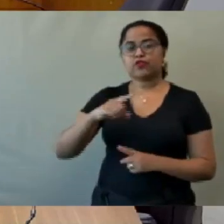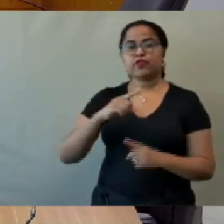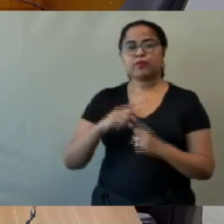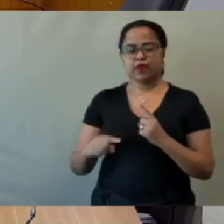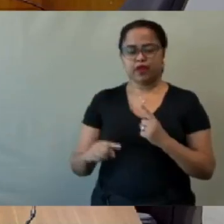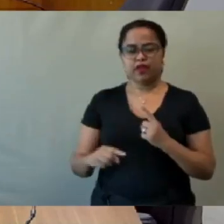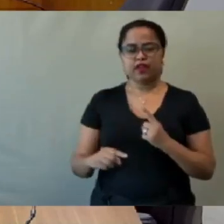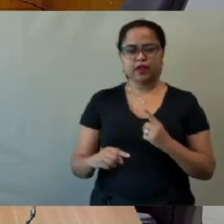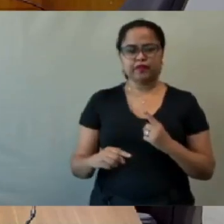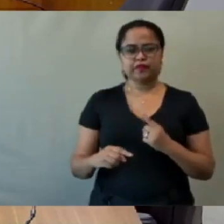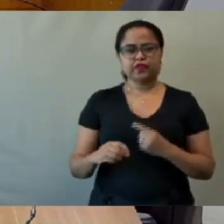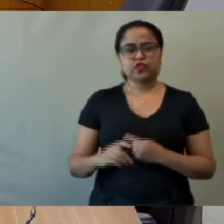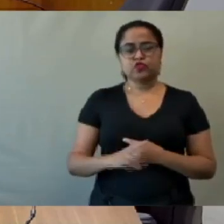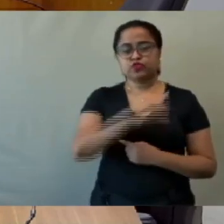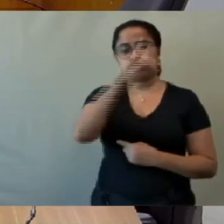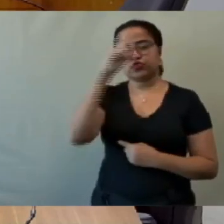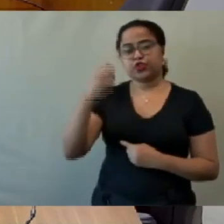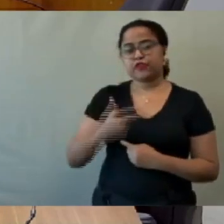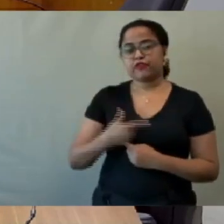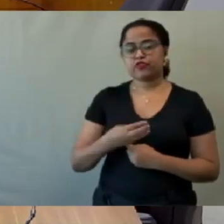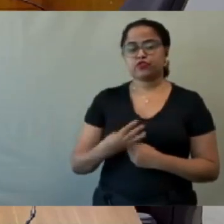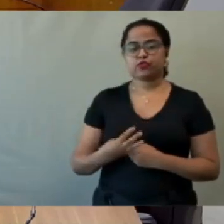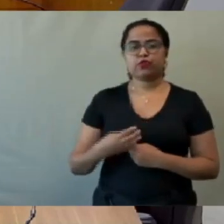9:30 do dia